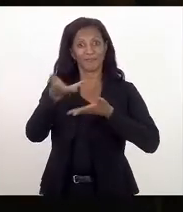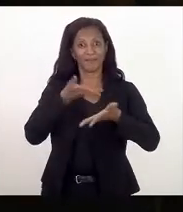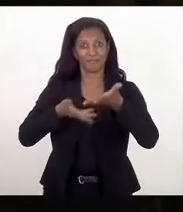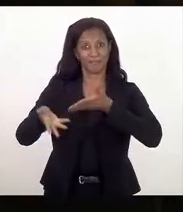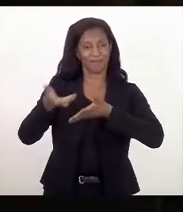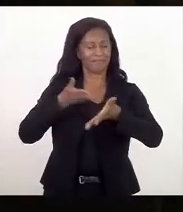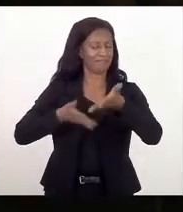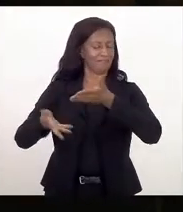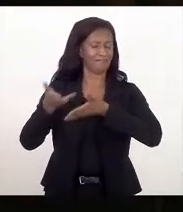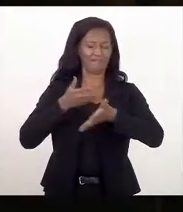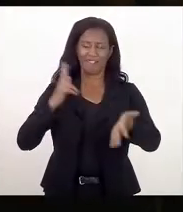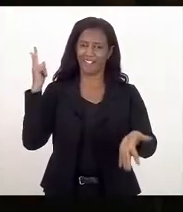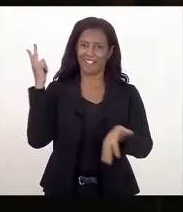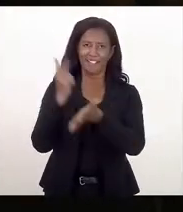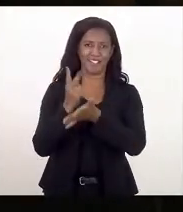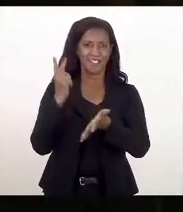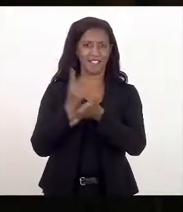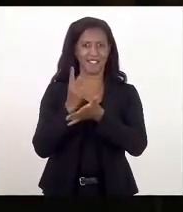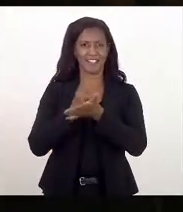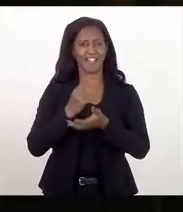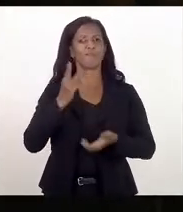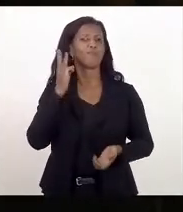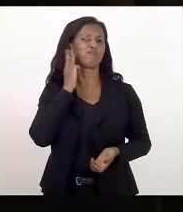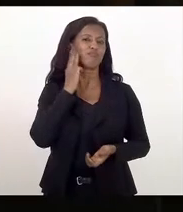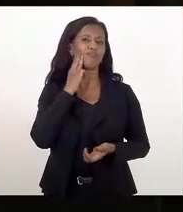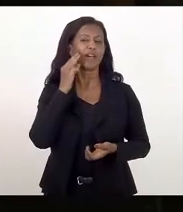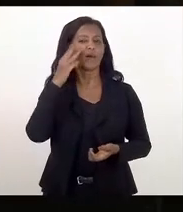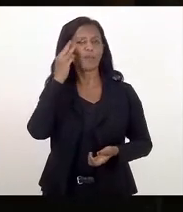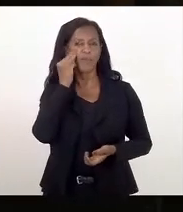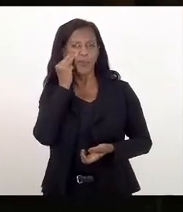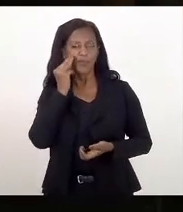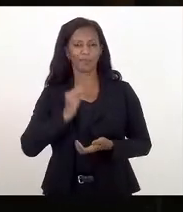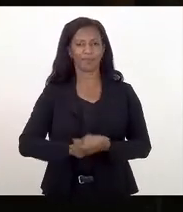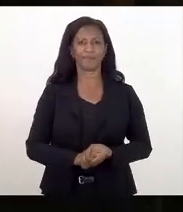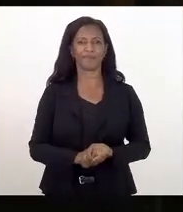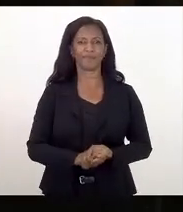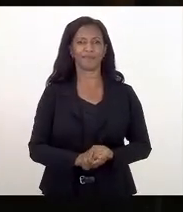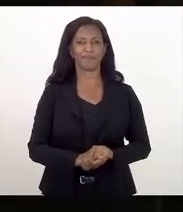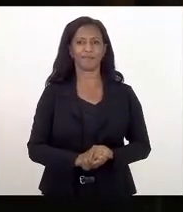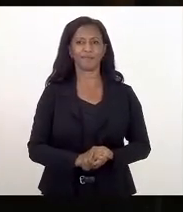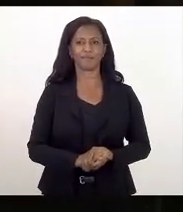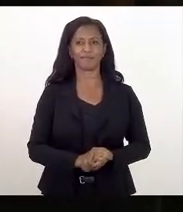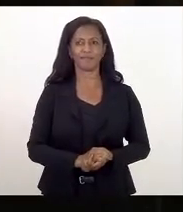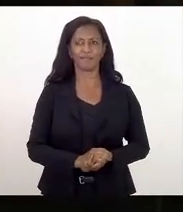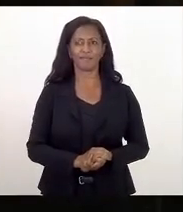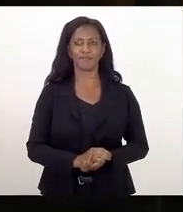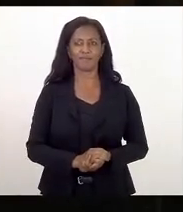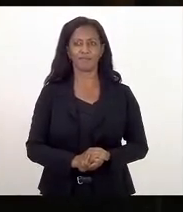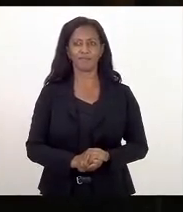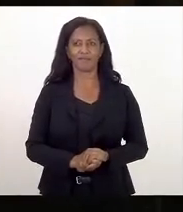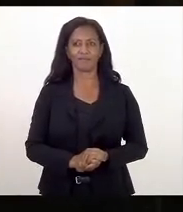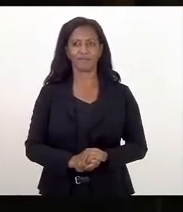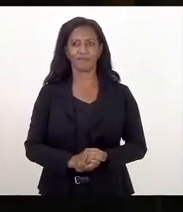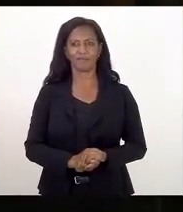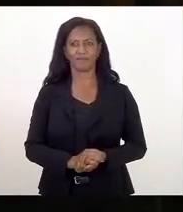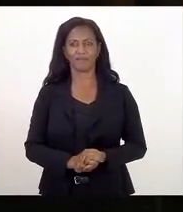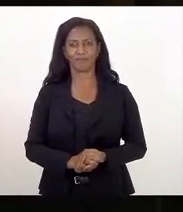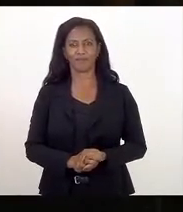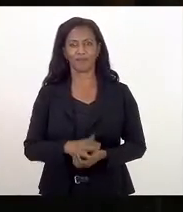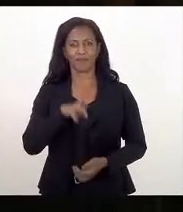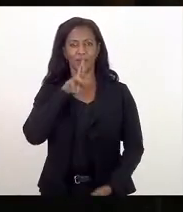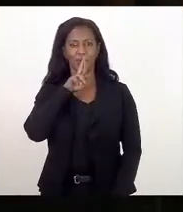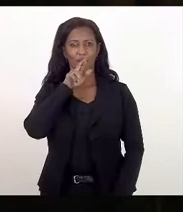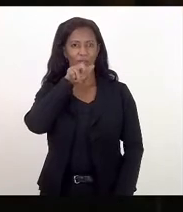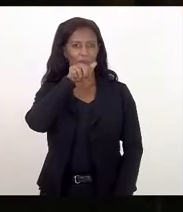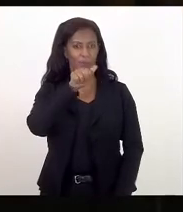porque participa assiduamente, deputado Valdeck, deputada Mônica, deputado Rodrigo